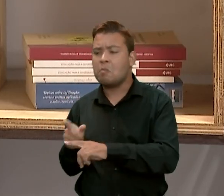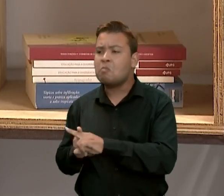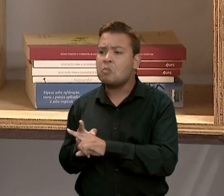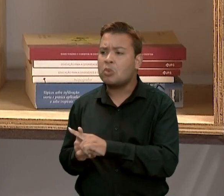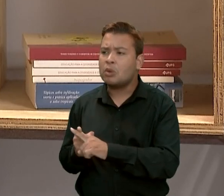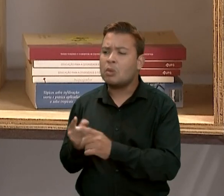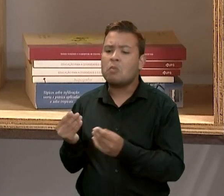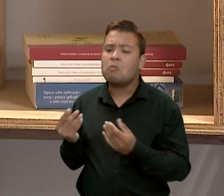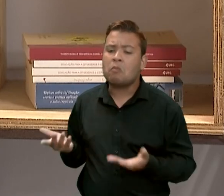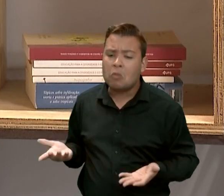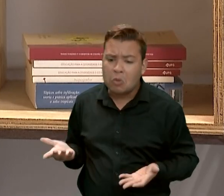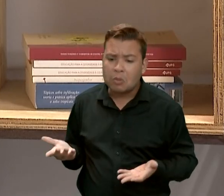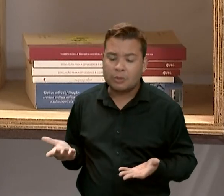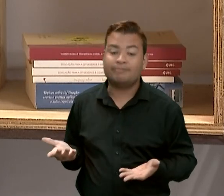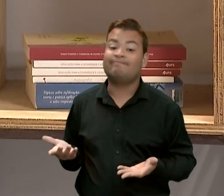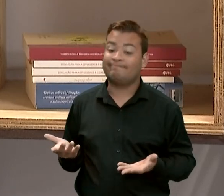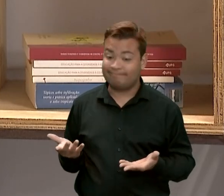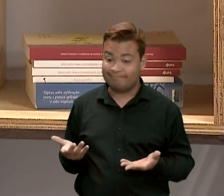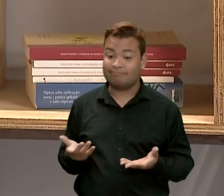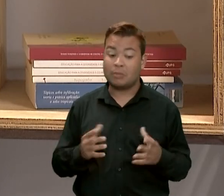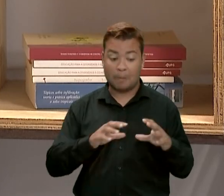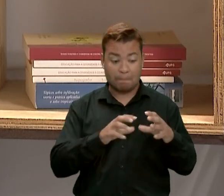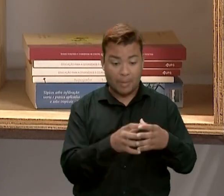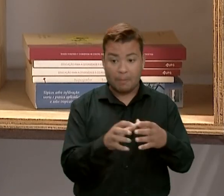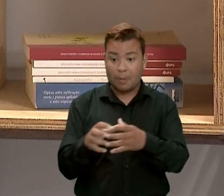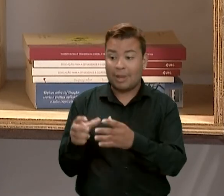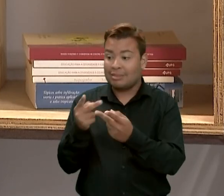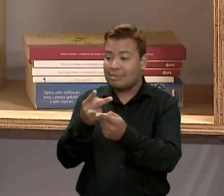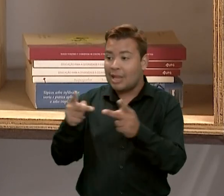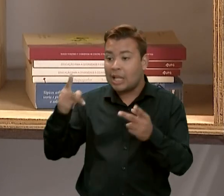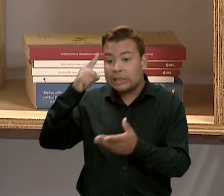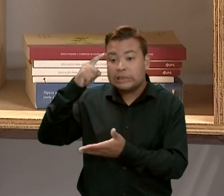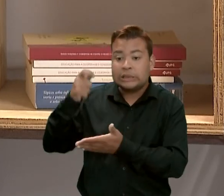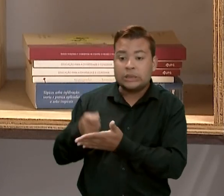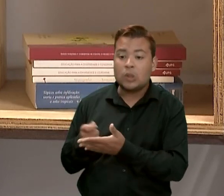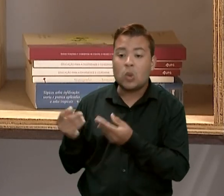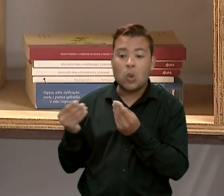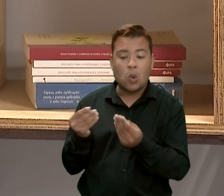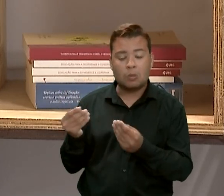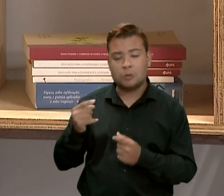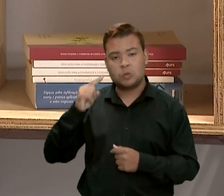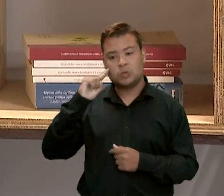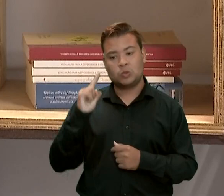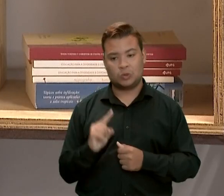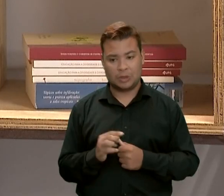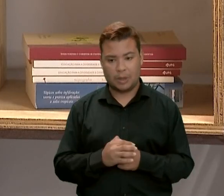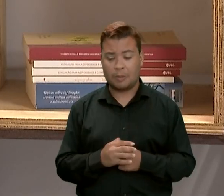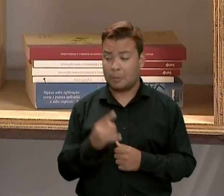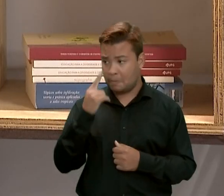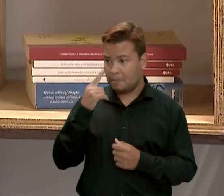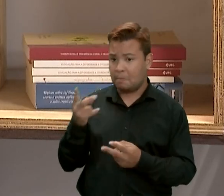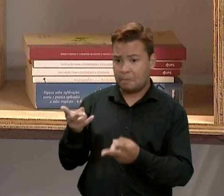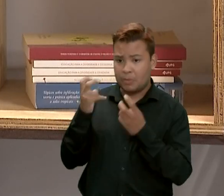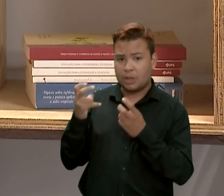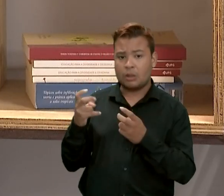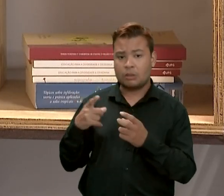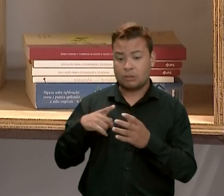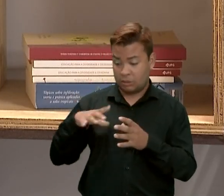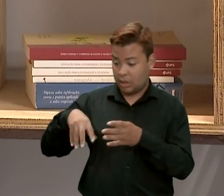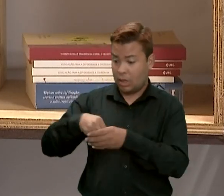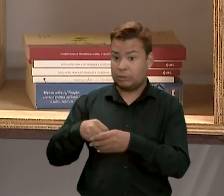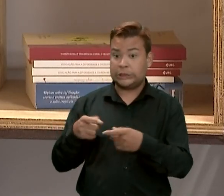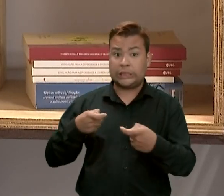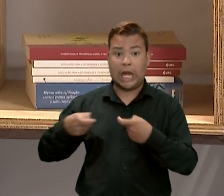bem como cada comunidade faz as suas escolhas, né? Mas o que a gente vê é a guerra dentro da comunidade,